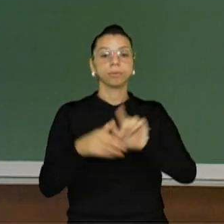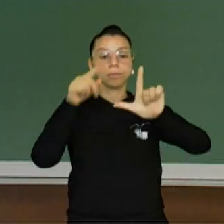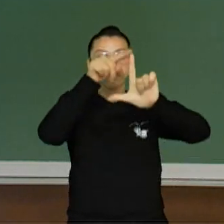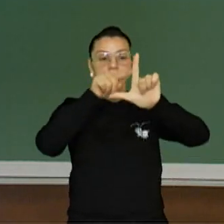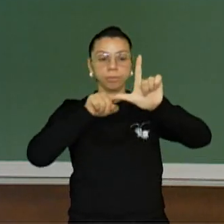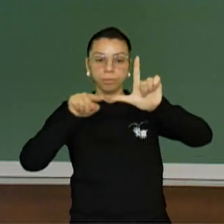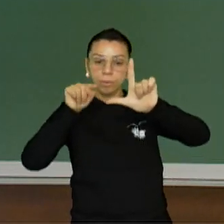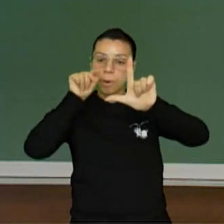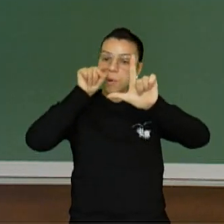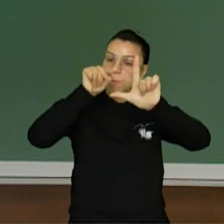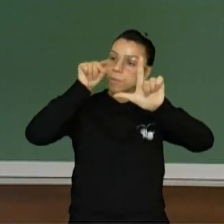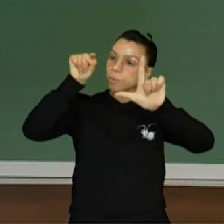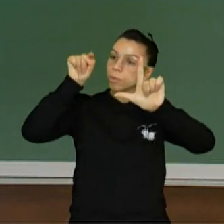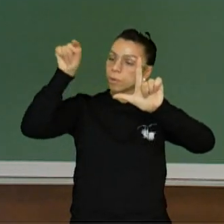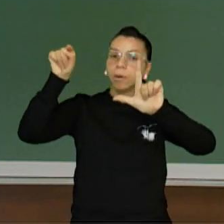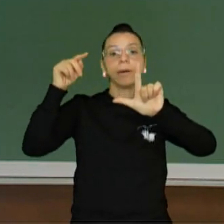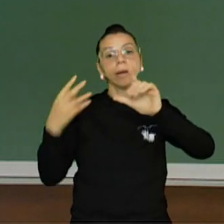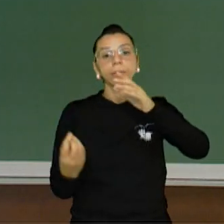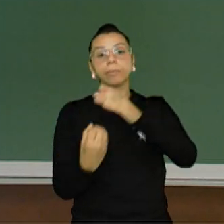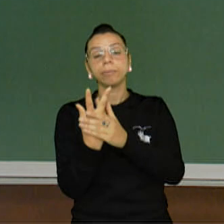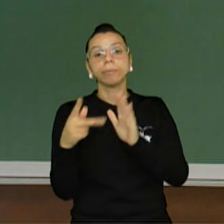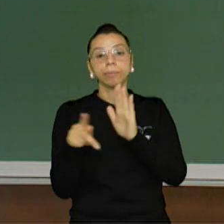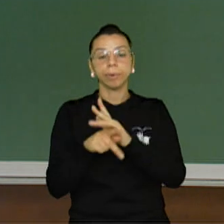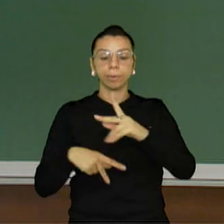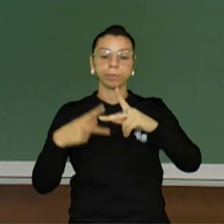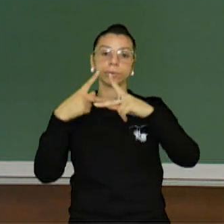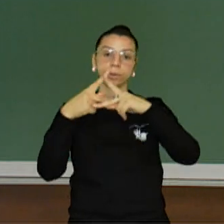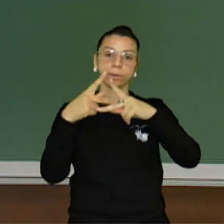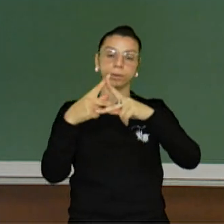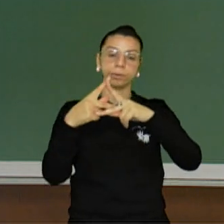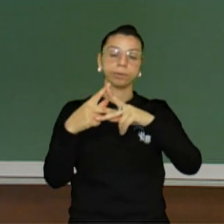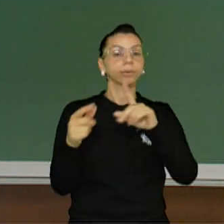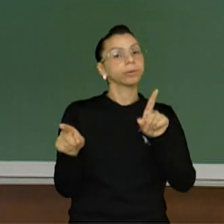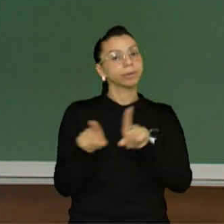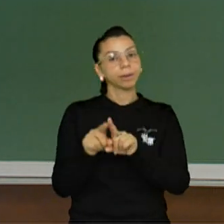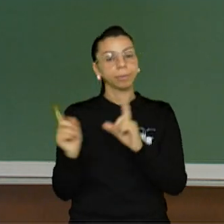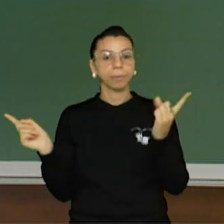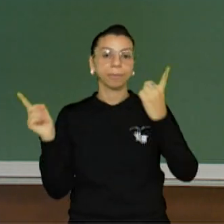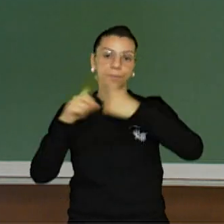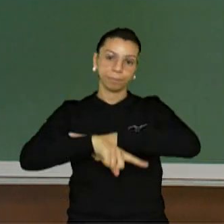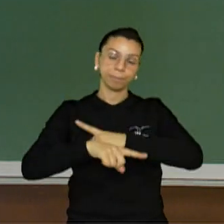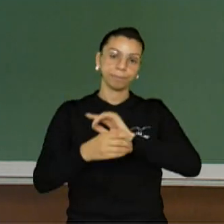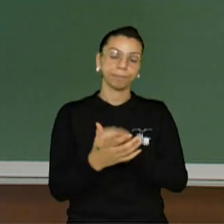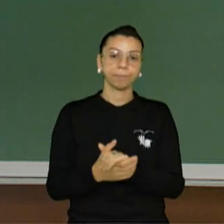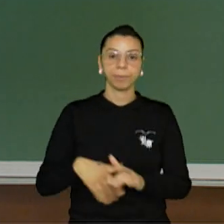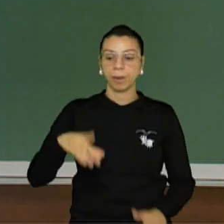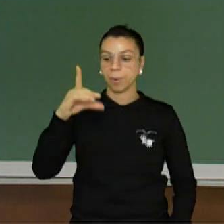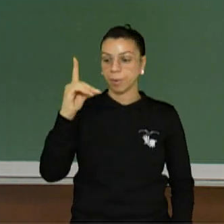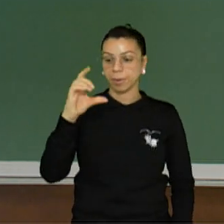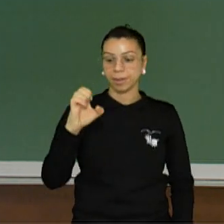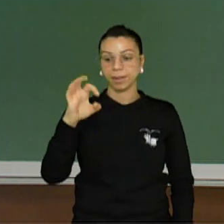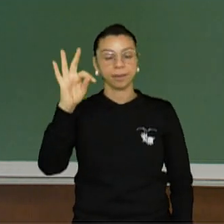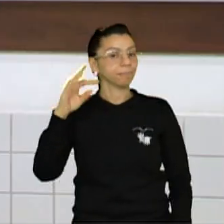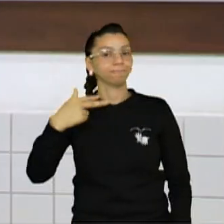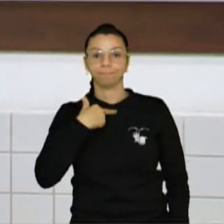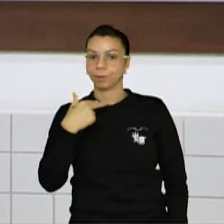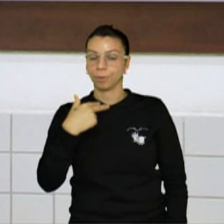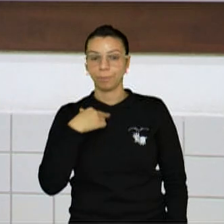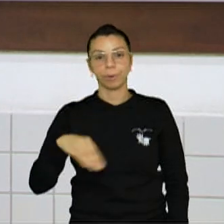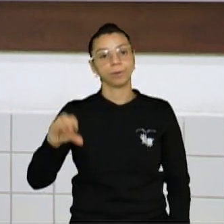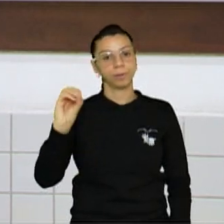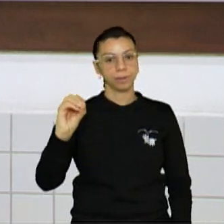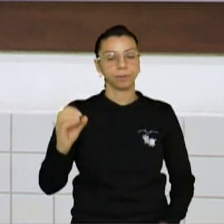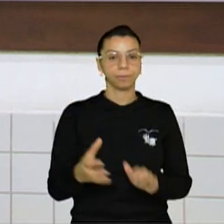pontos são vértices de um triângulo. E aí a gente faz o oposto, o determinante não pode dar 0. Então, gente, ó,